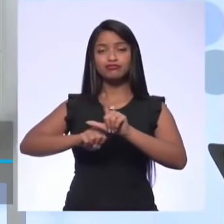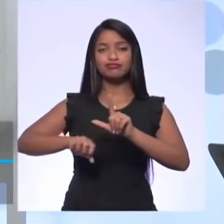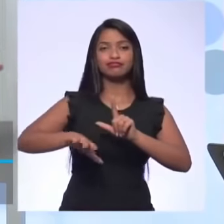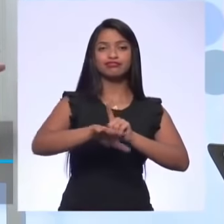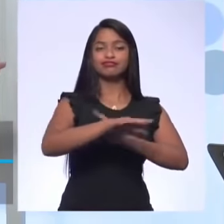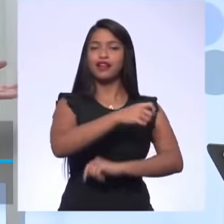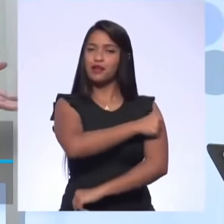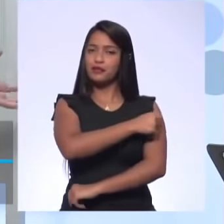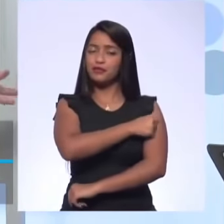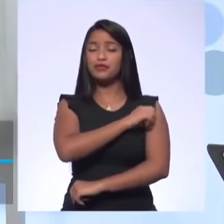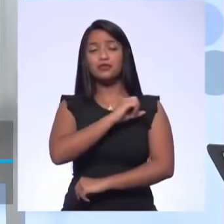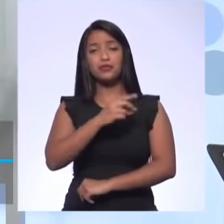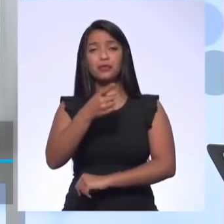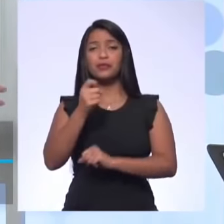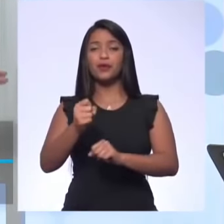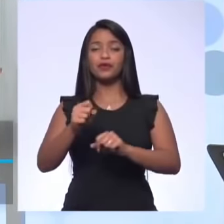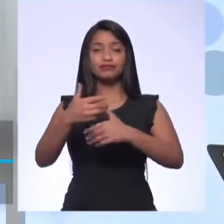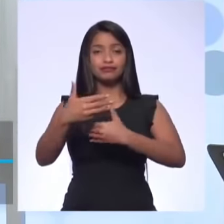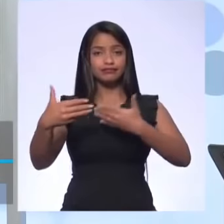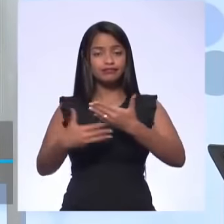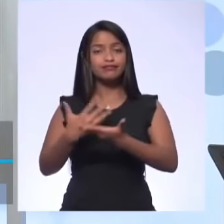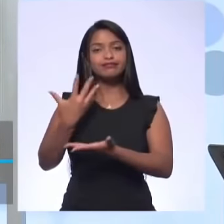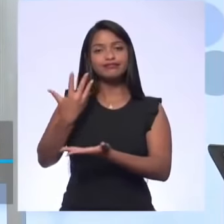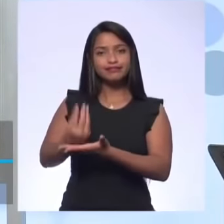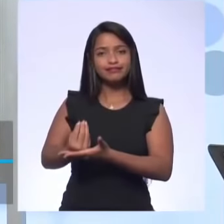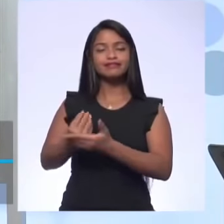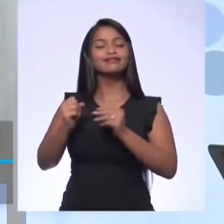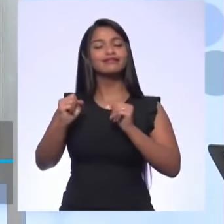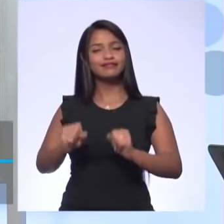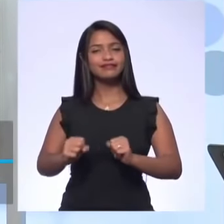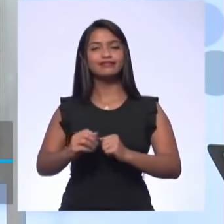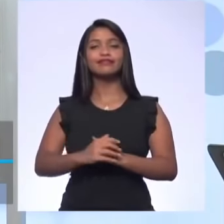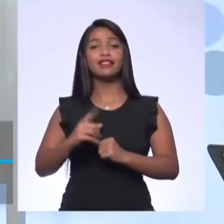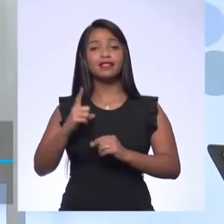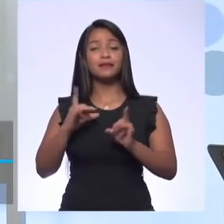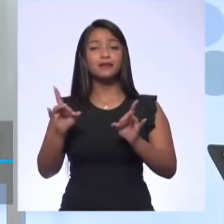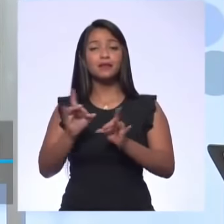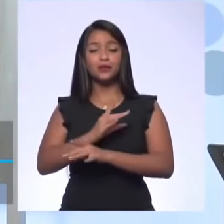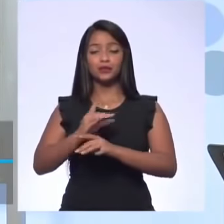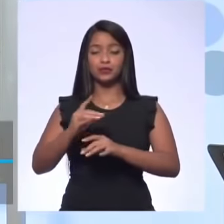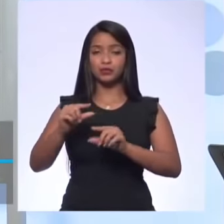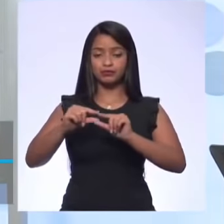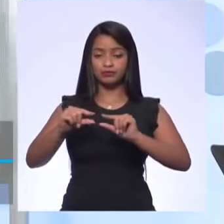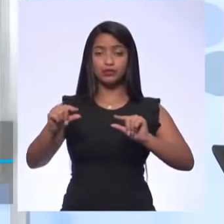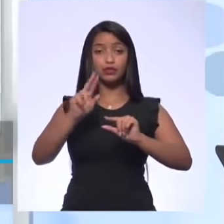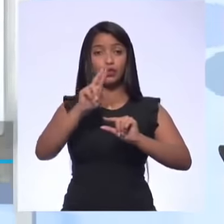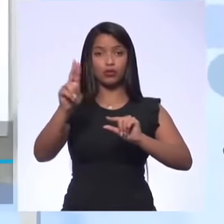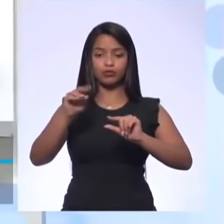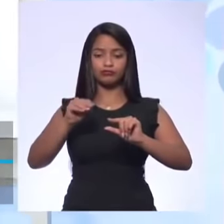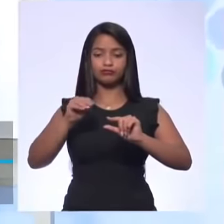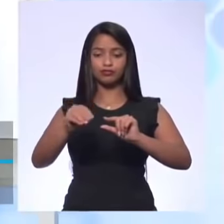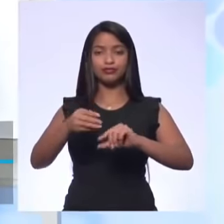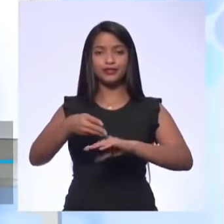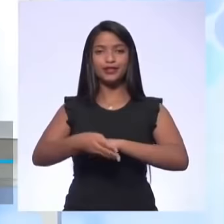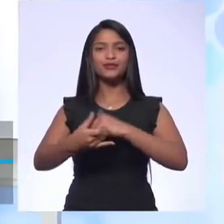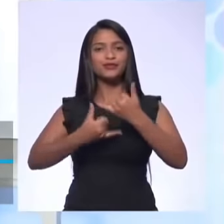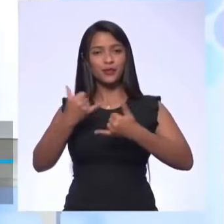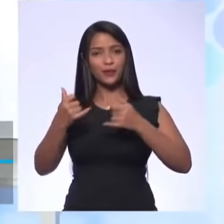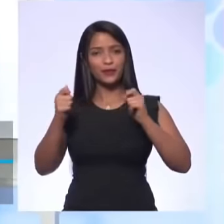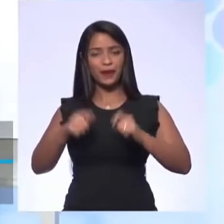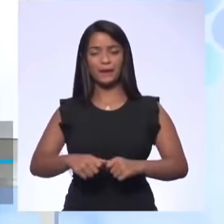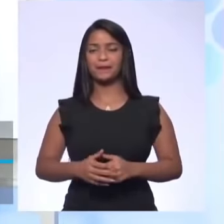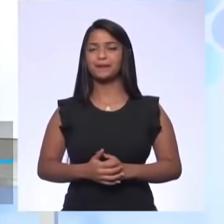os slides, os alunos, e jogarem. Lá tem um lugarzinho para você deixar o seu nome e colocar o seu score. O que nós vimos na nossa